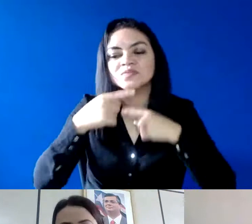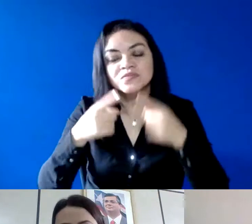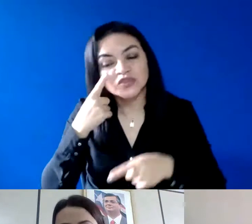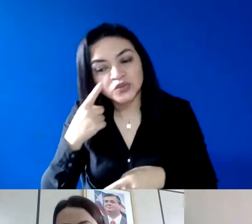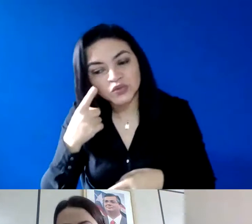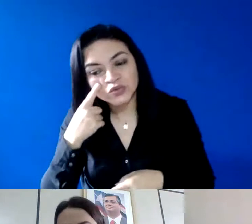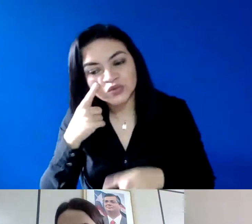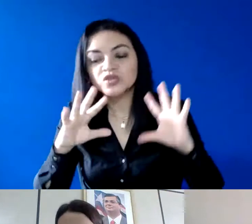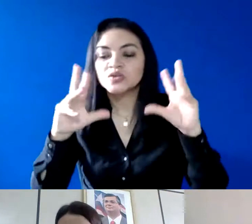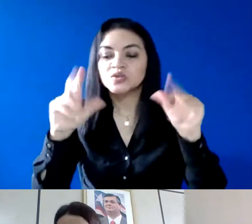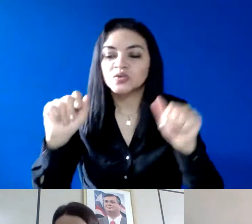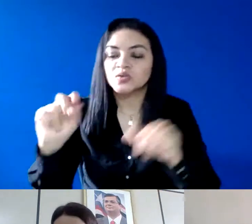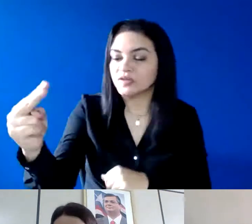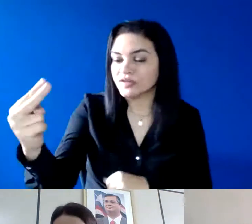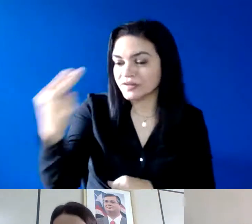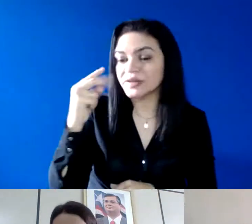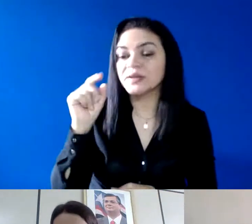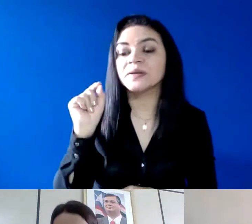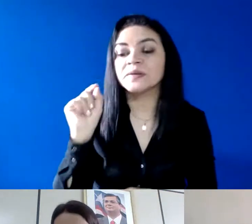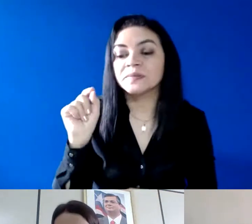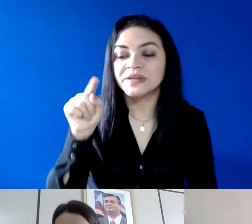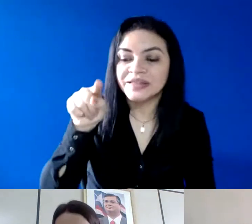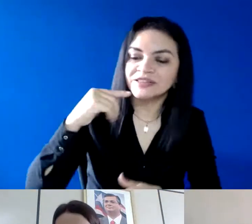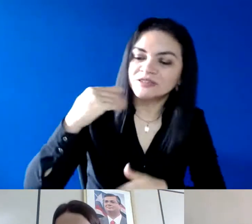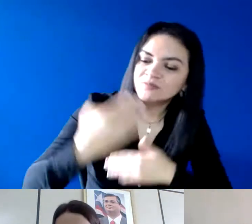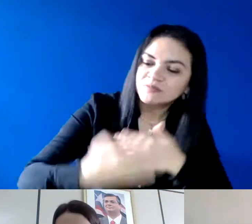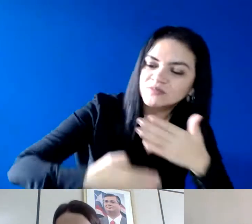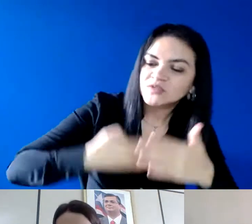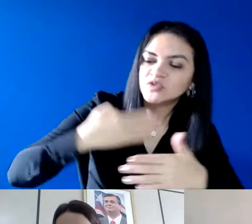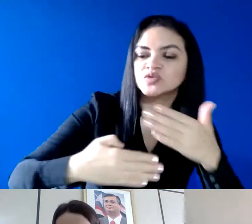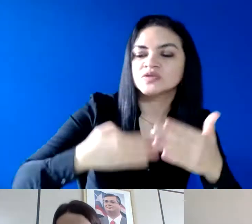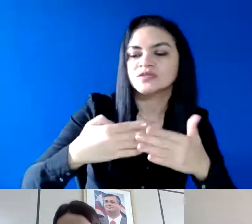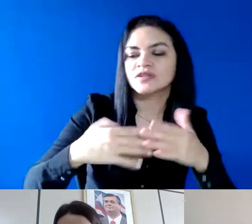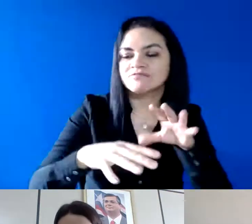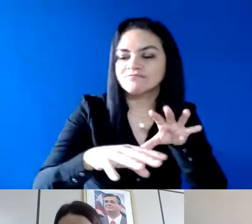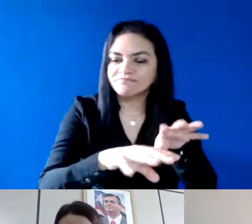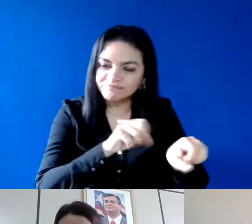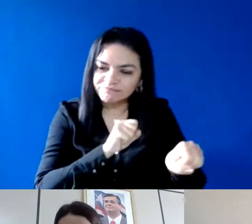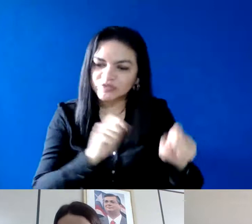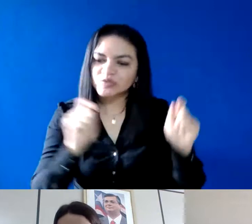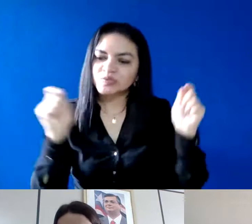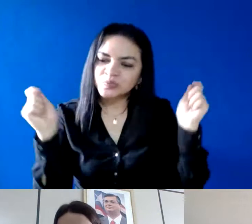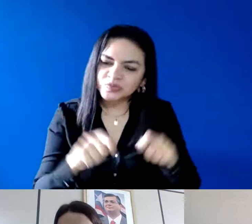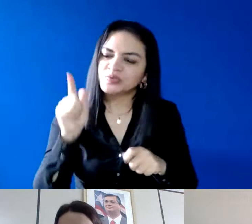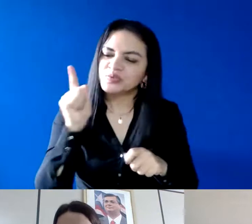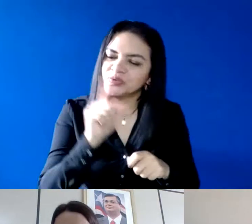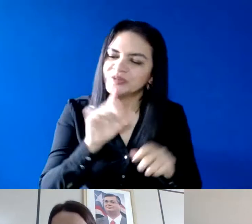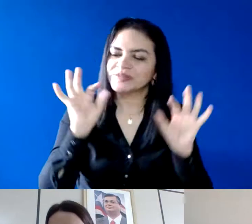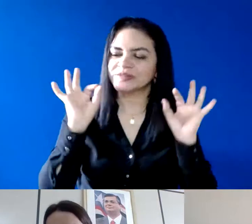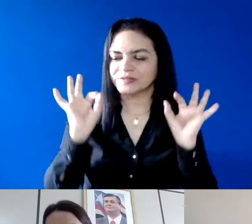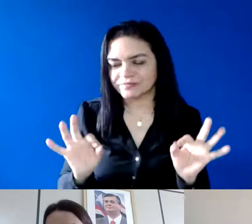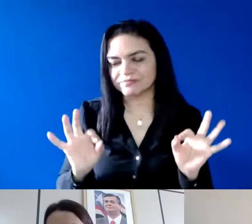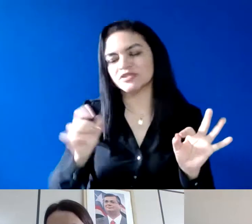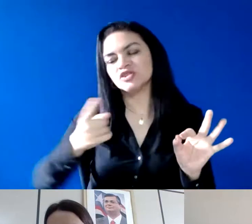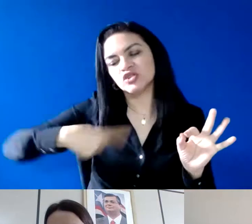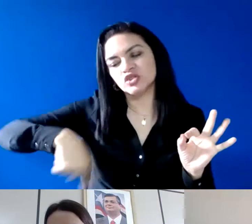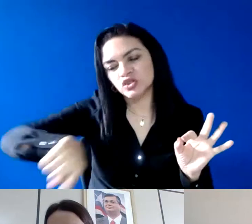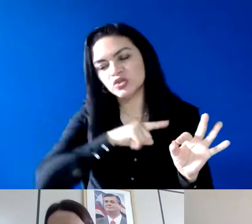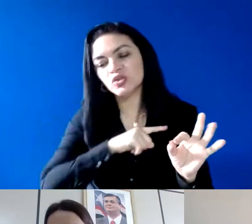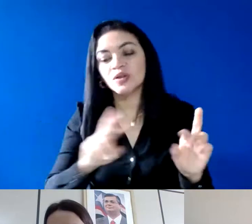assistindo, para que esse processo formativo ele seja eficiente, eficaz, e o que a gente espera